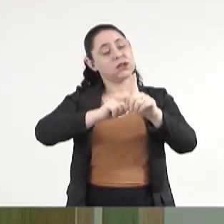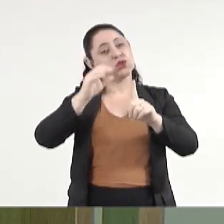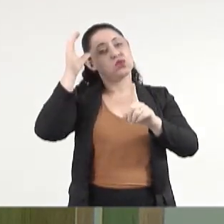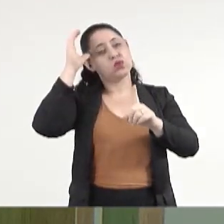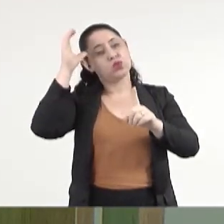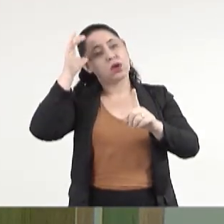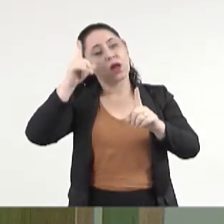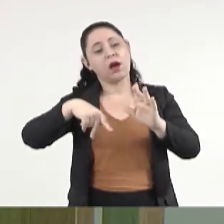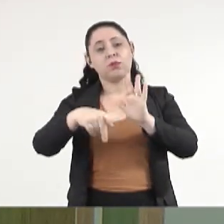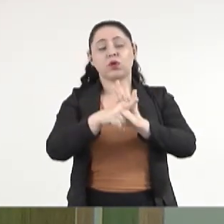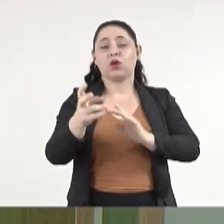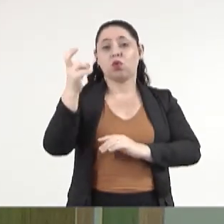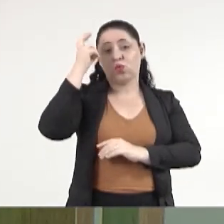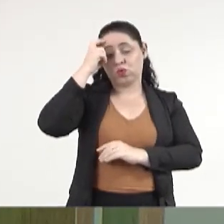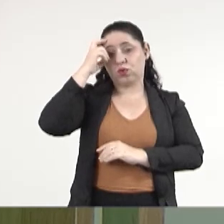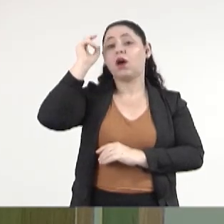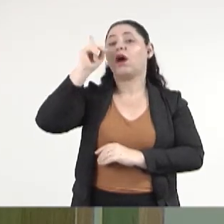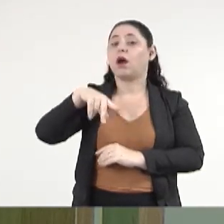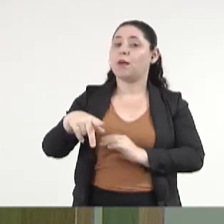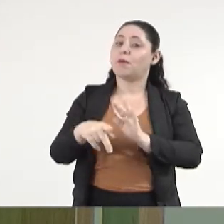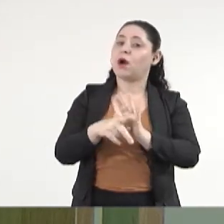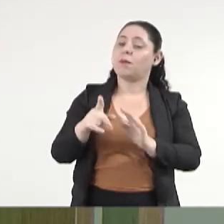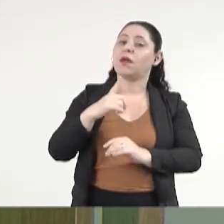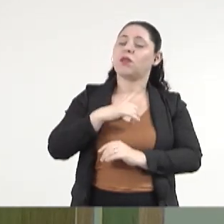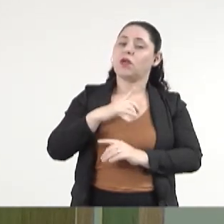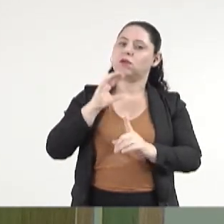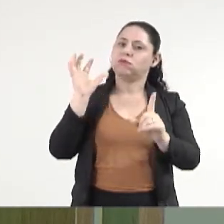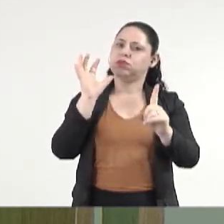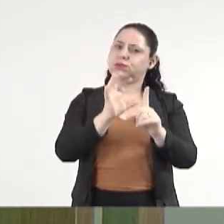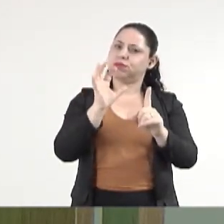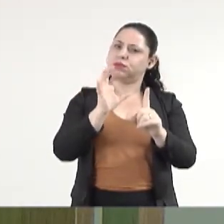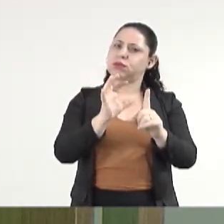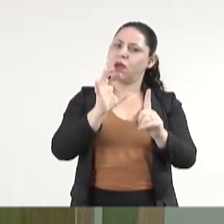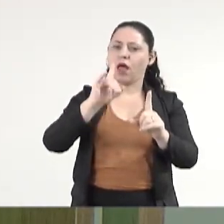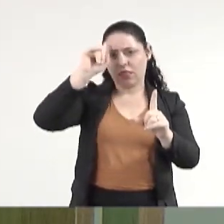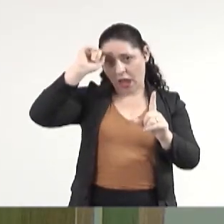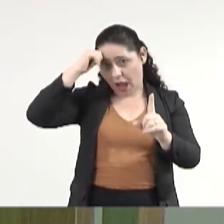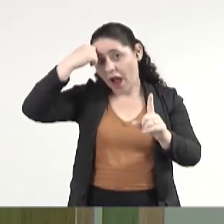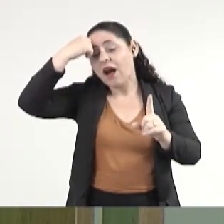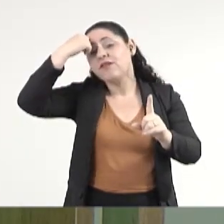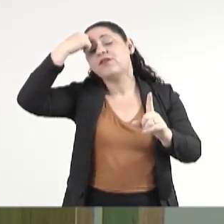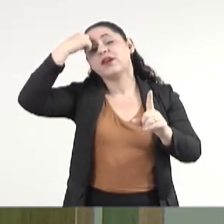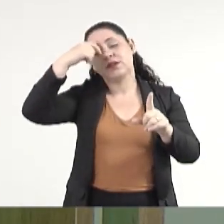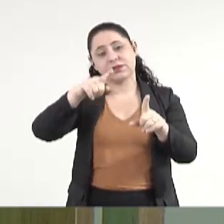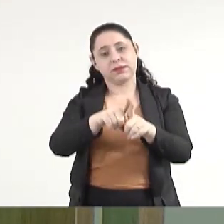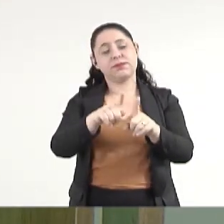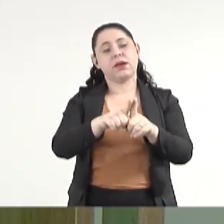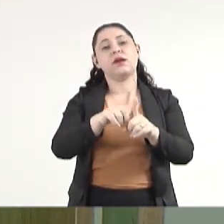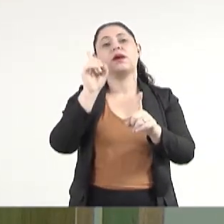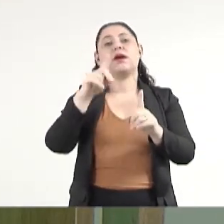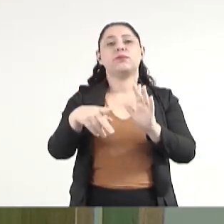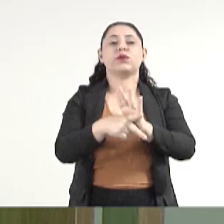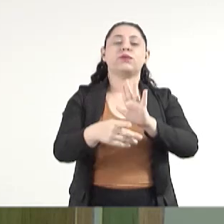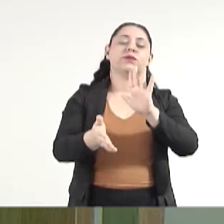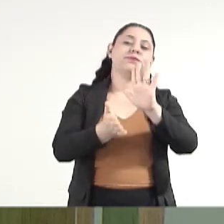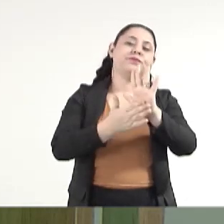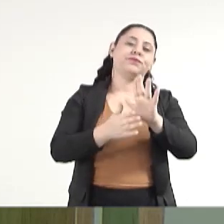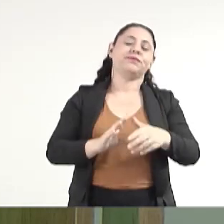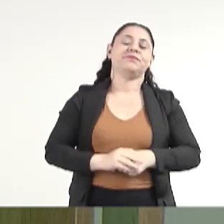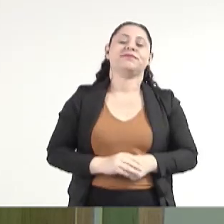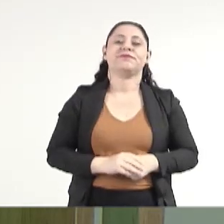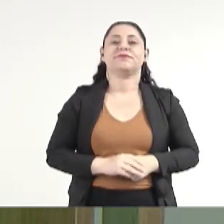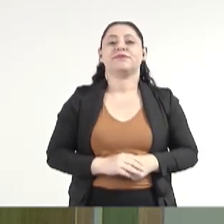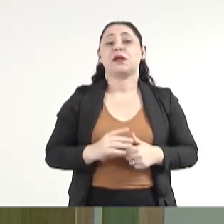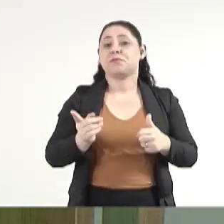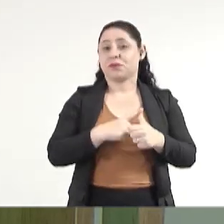da consciência negra, porque a cultura reggae é uma cultura que tem bastante influência africana e caribenha nessa proposta. Pois